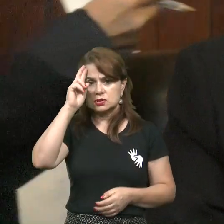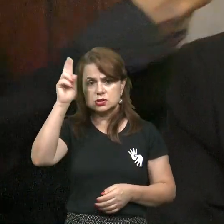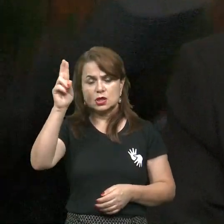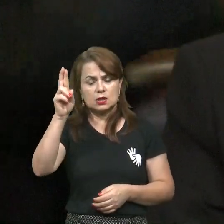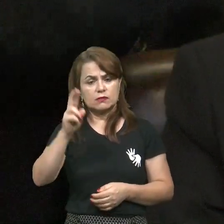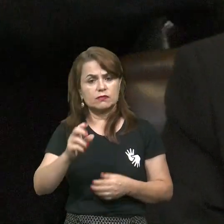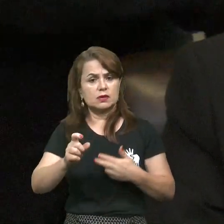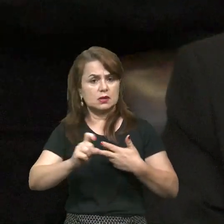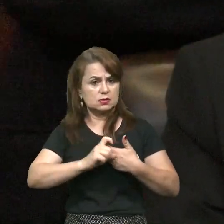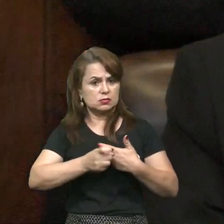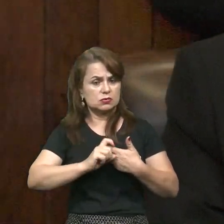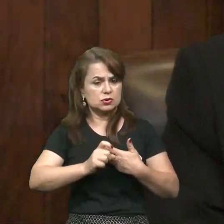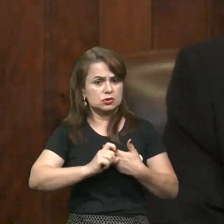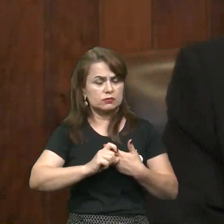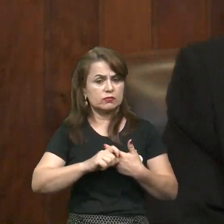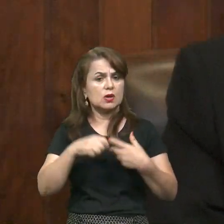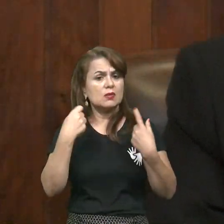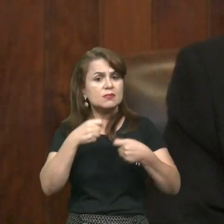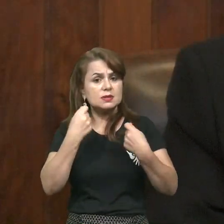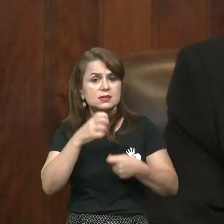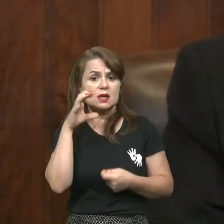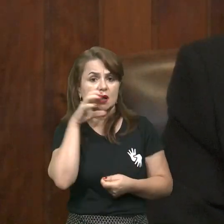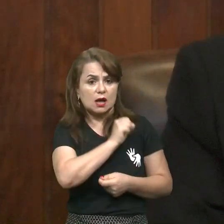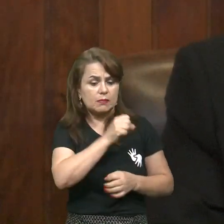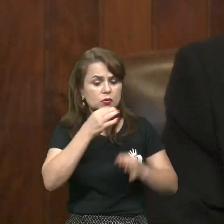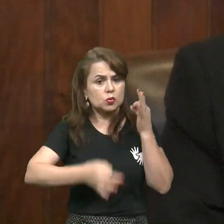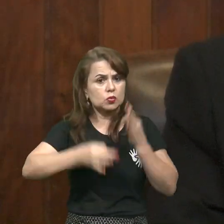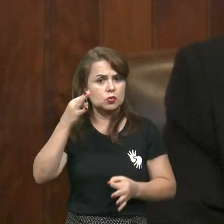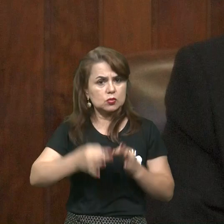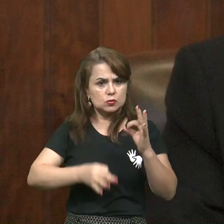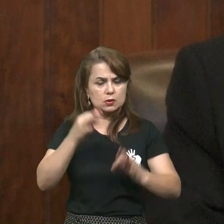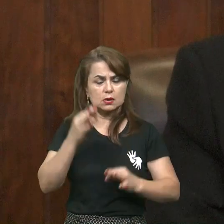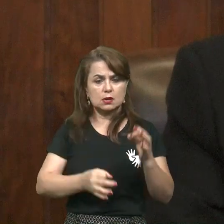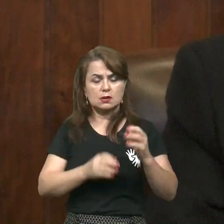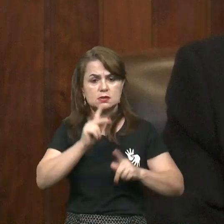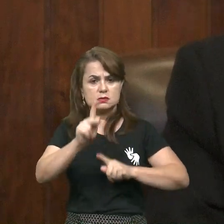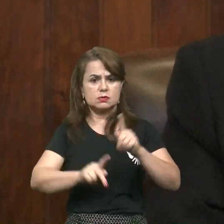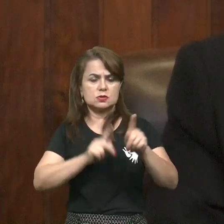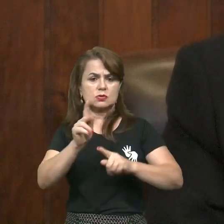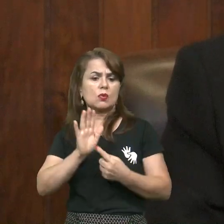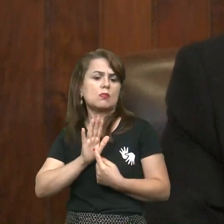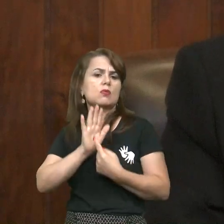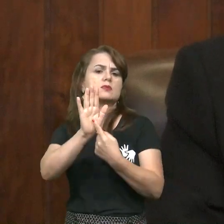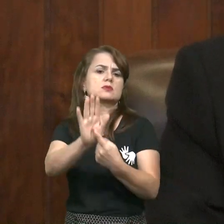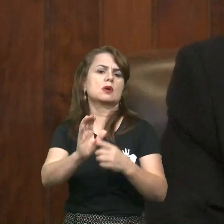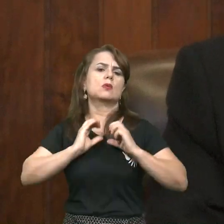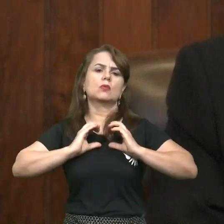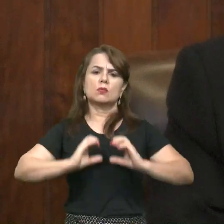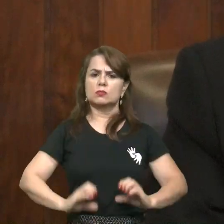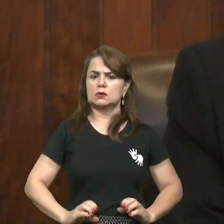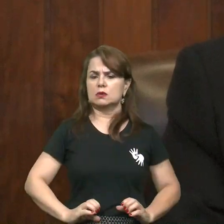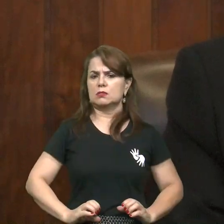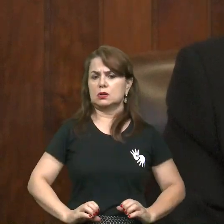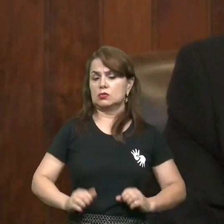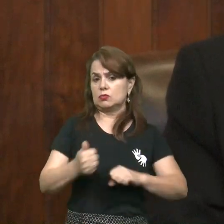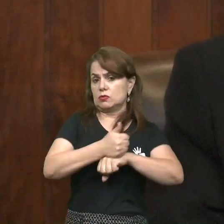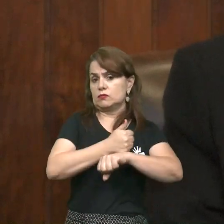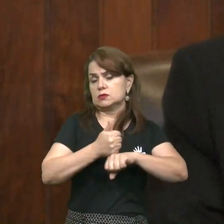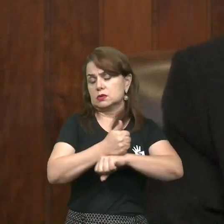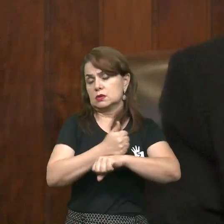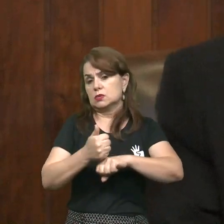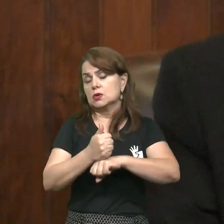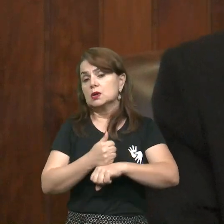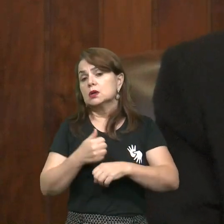executivo precisam de rapidez nos julgamentos para que esse responda aos seus atos ainda na ocupação do cargo.